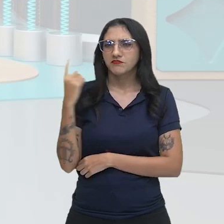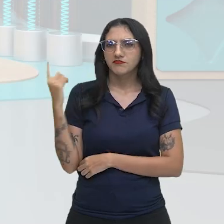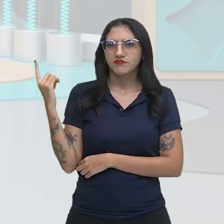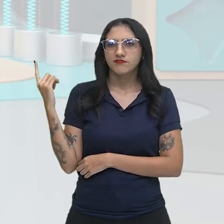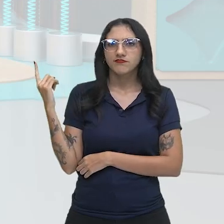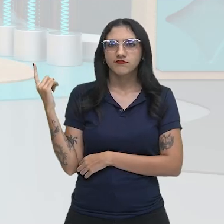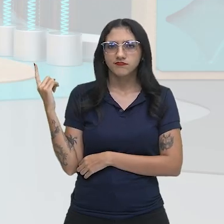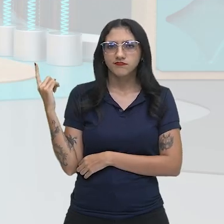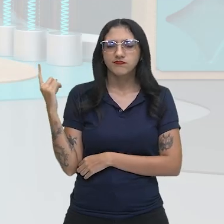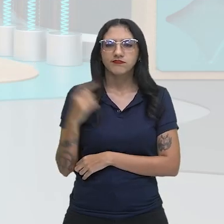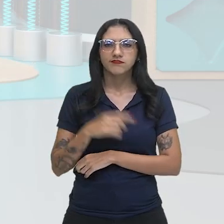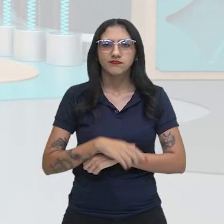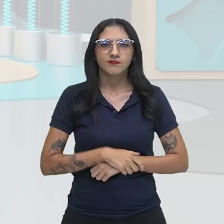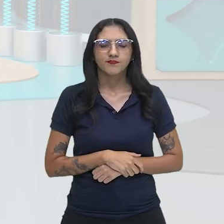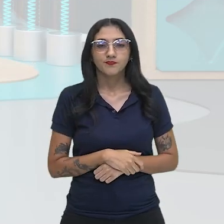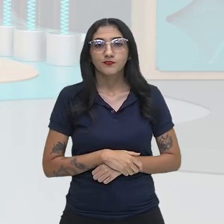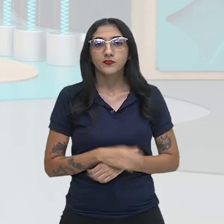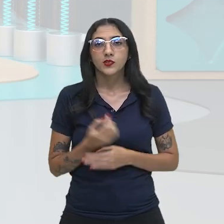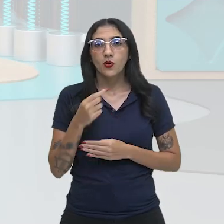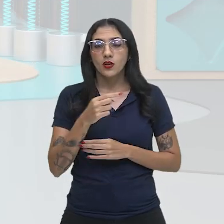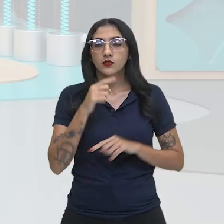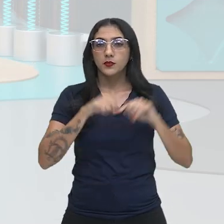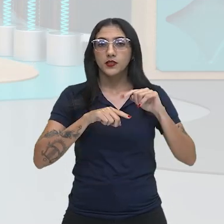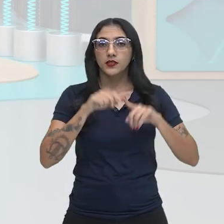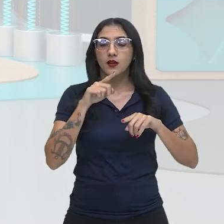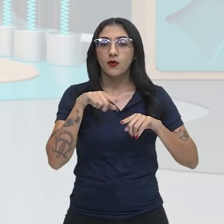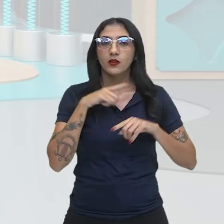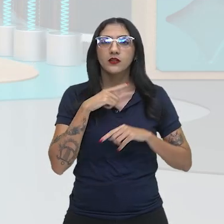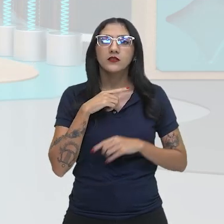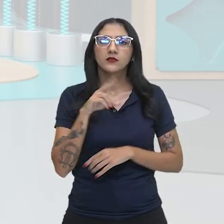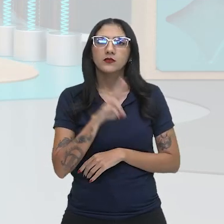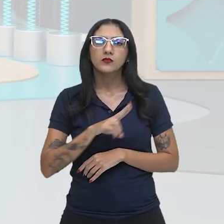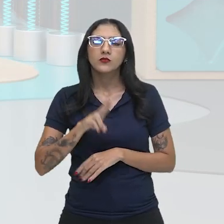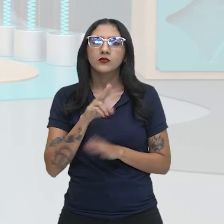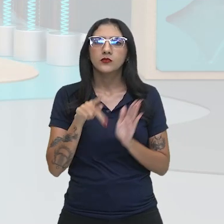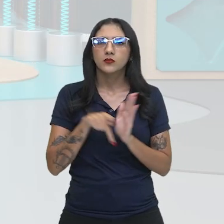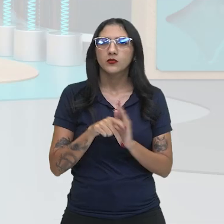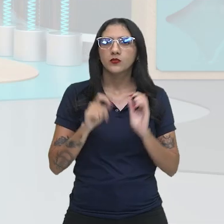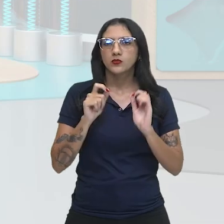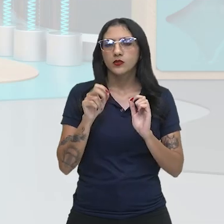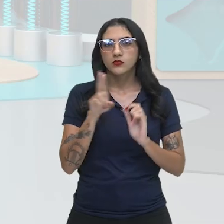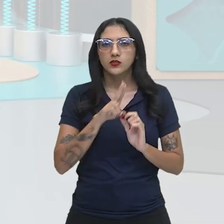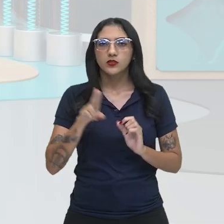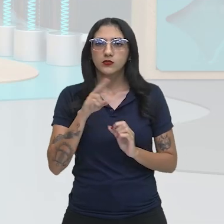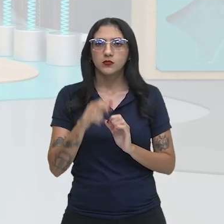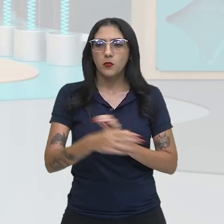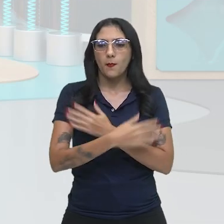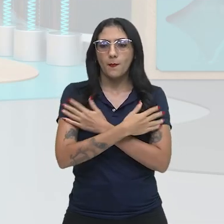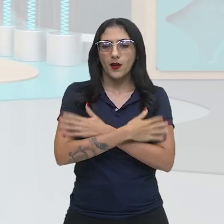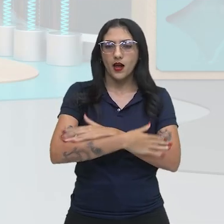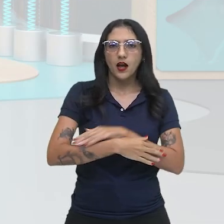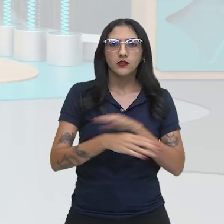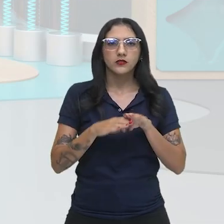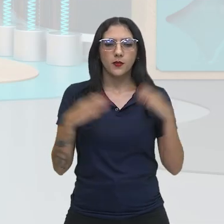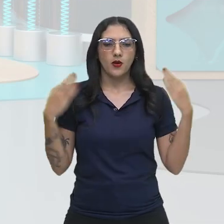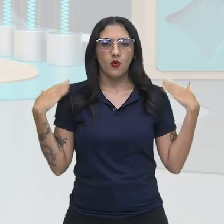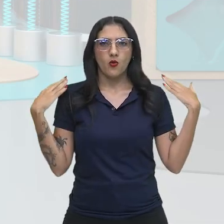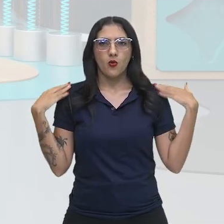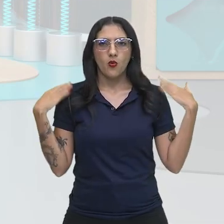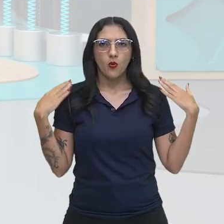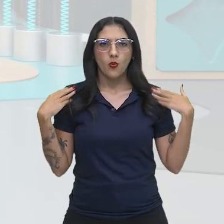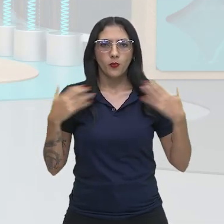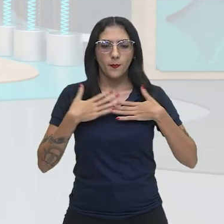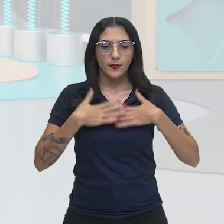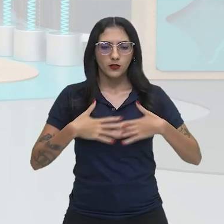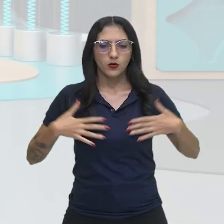nossa praticante. Os halteres, eles são usados para os exercícios dos braços, ombros,